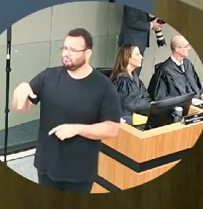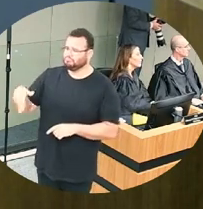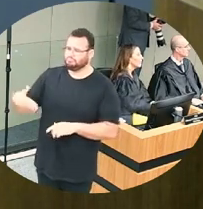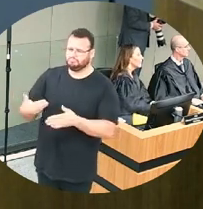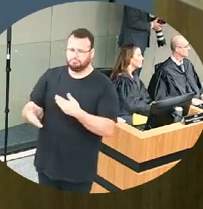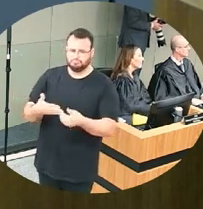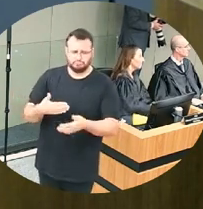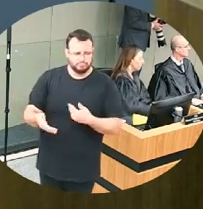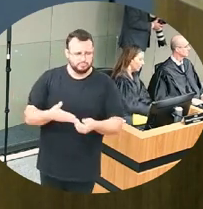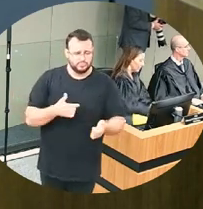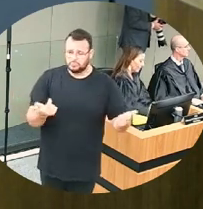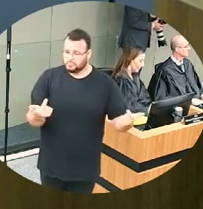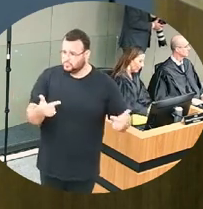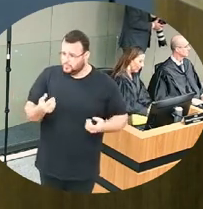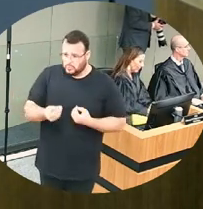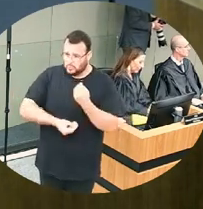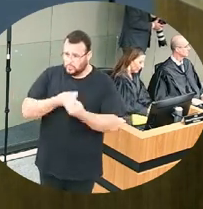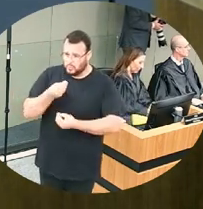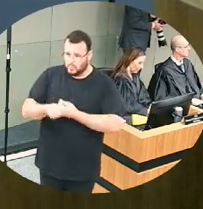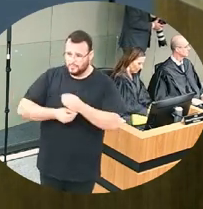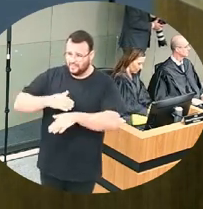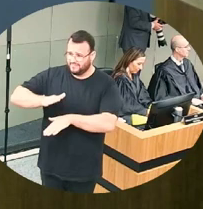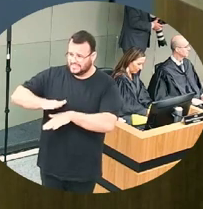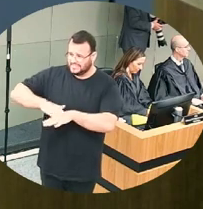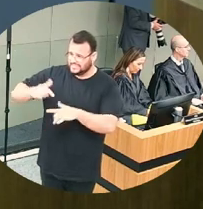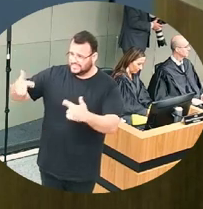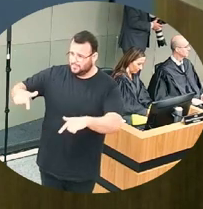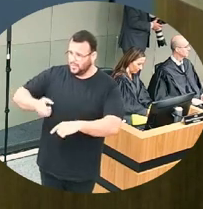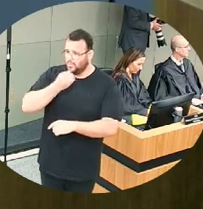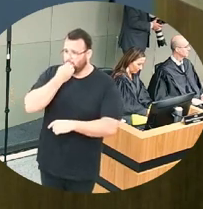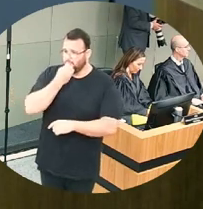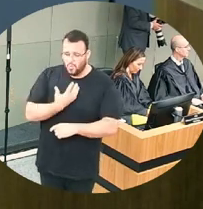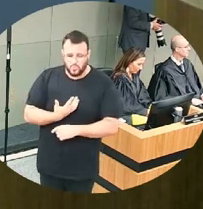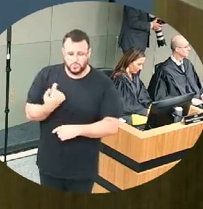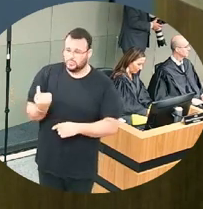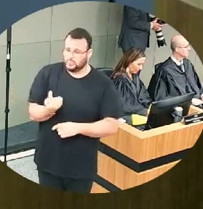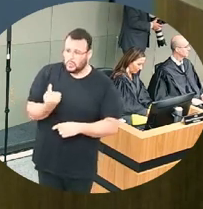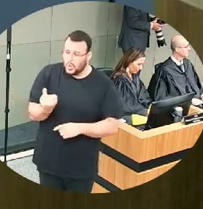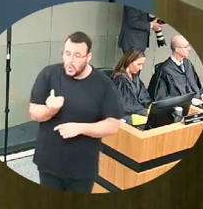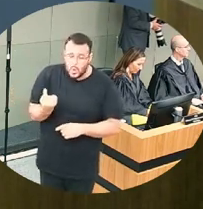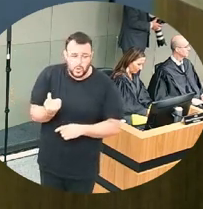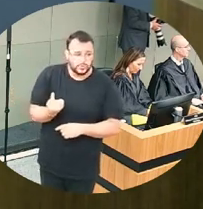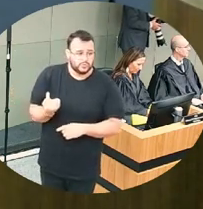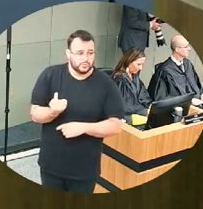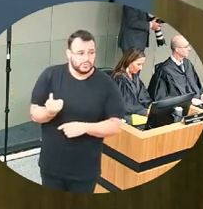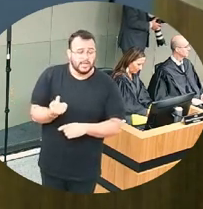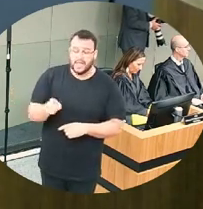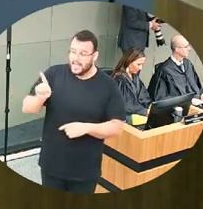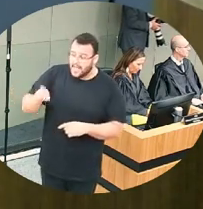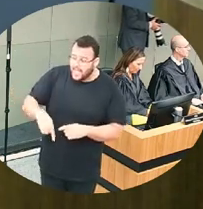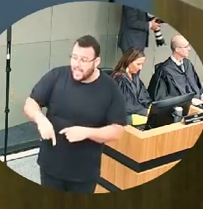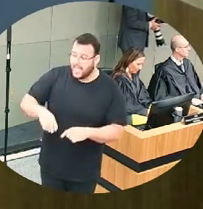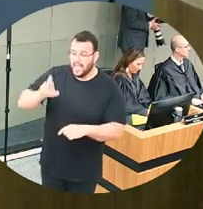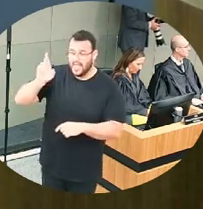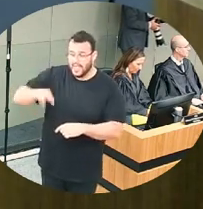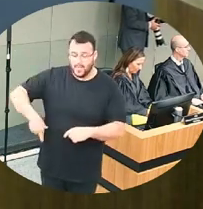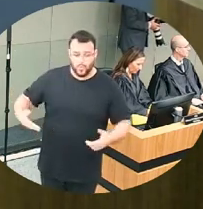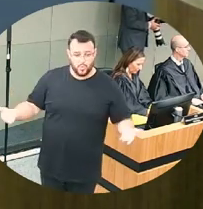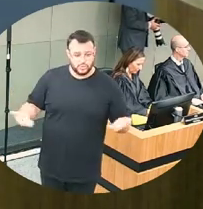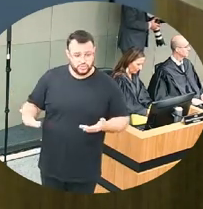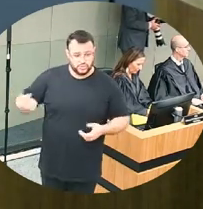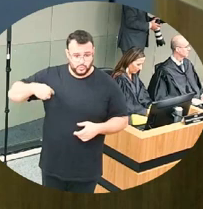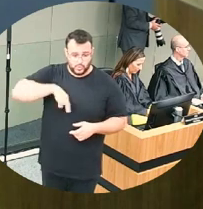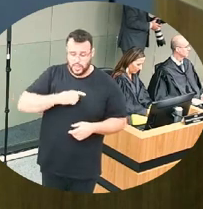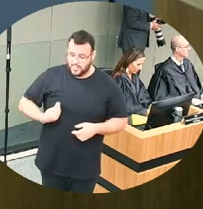algum não tem como não fazermos um bom trabalho atendendo jurisdicionado que é a razão de hoje